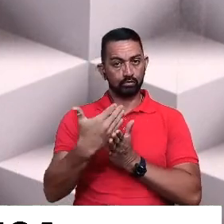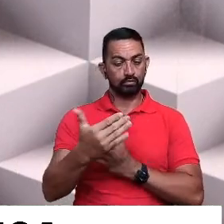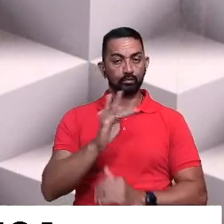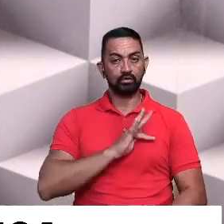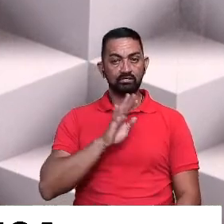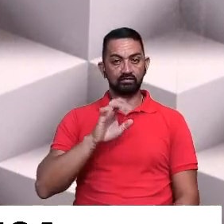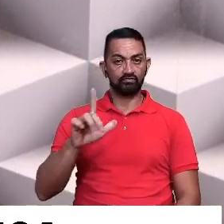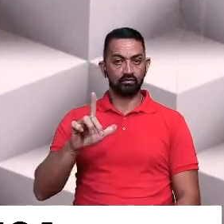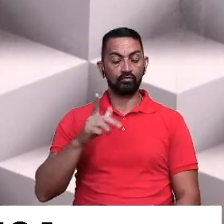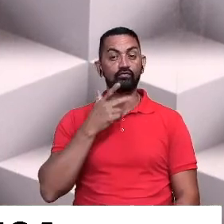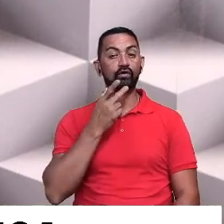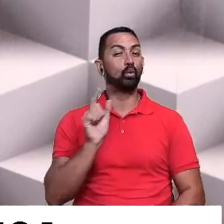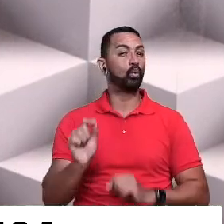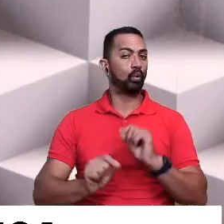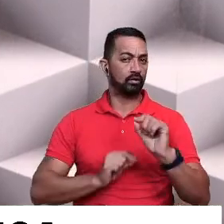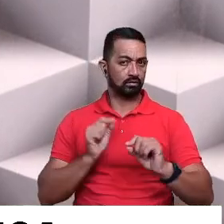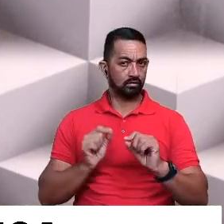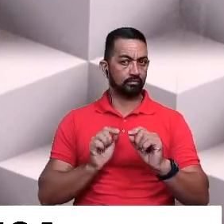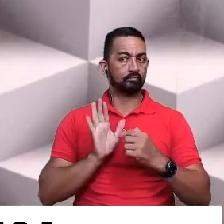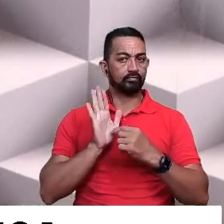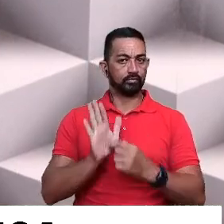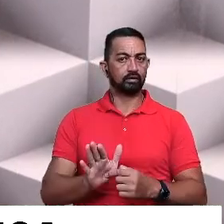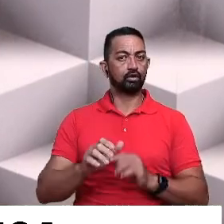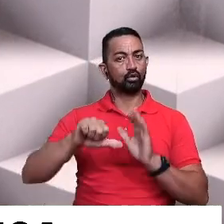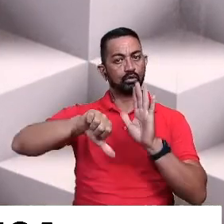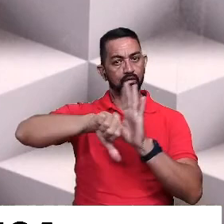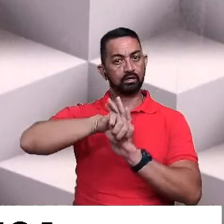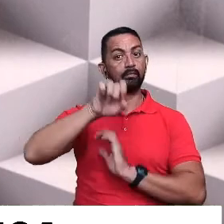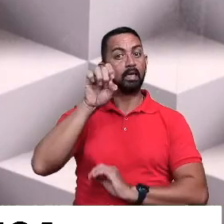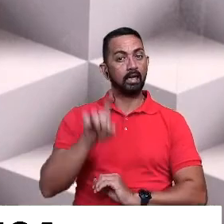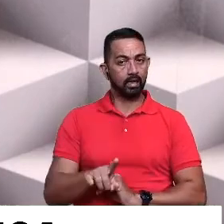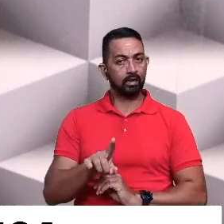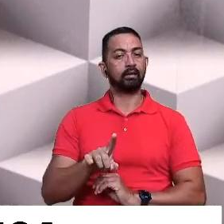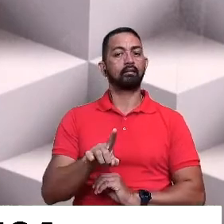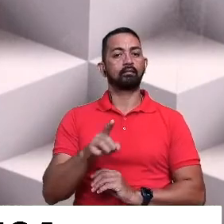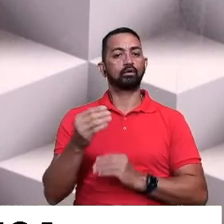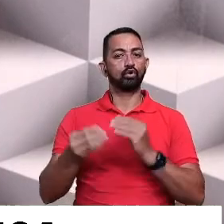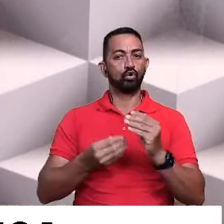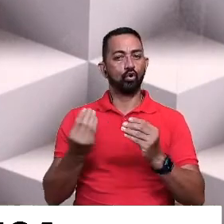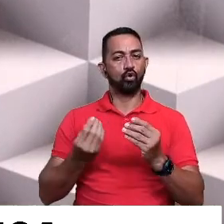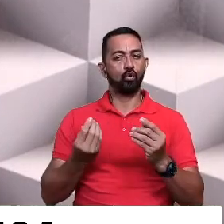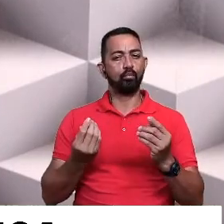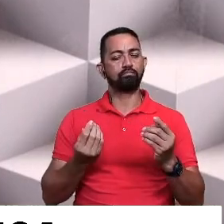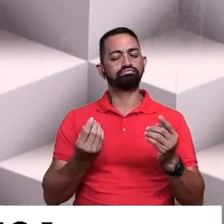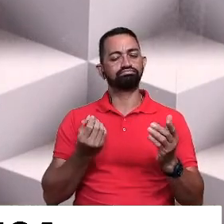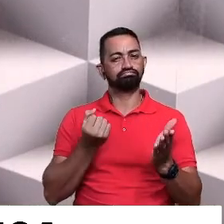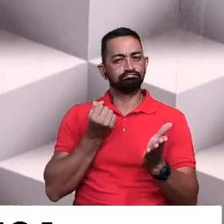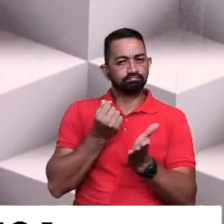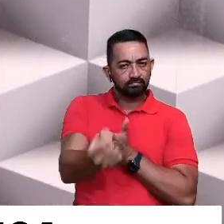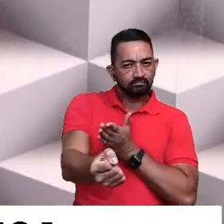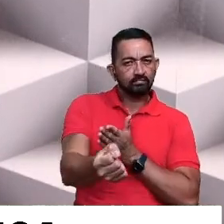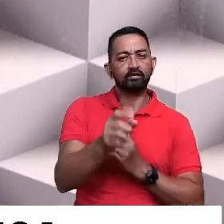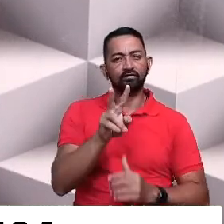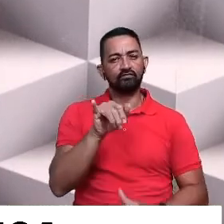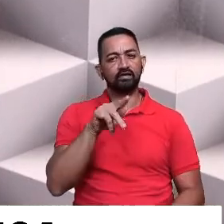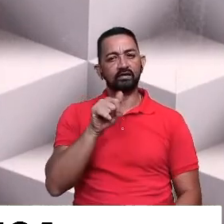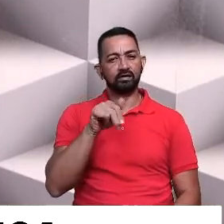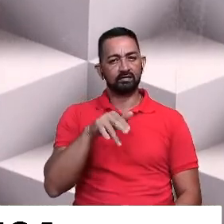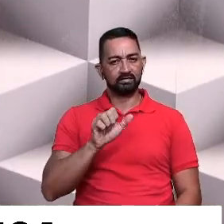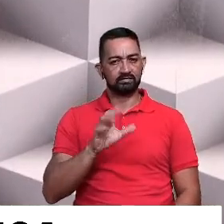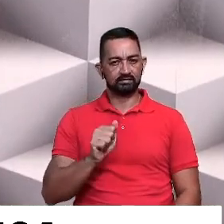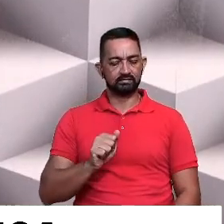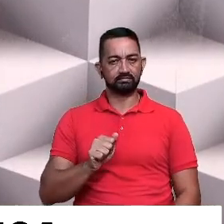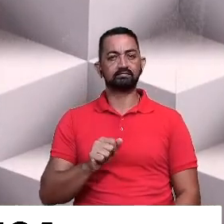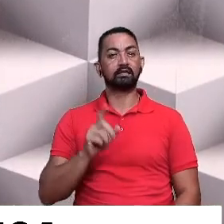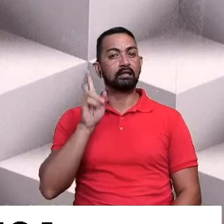desde o início, a Polícia Civil, disse e aponta que o crime foi cometido aí como uma forma de vingança, né? A gente lembra que